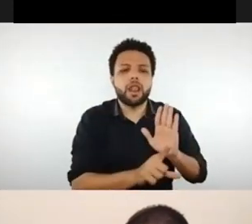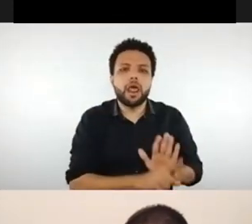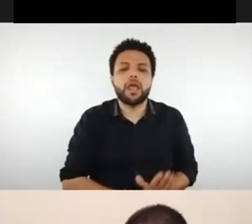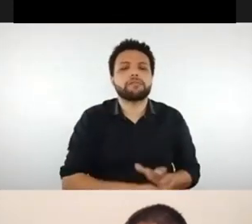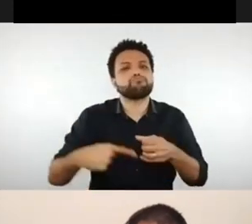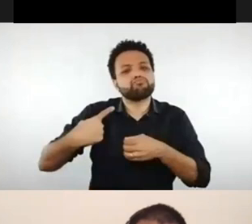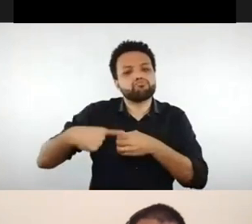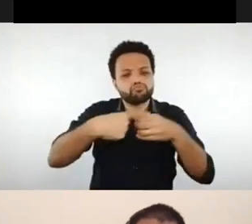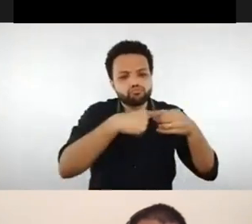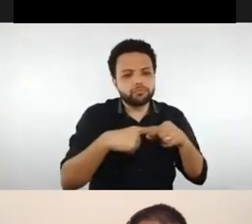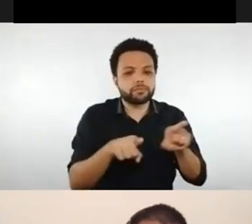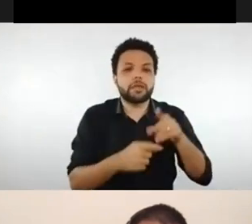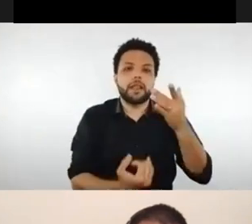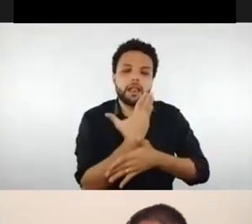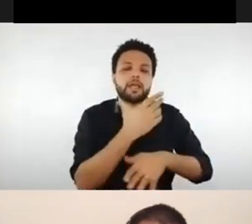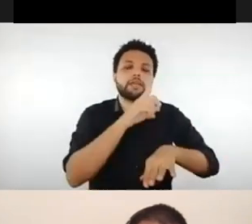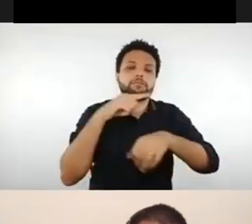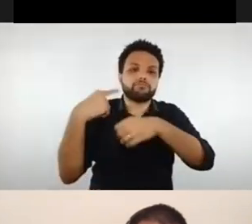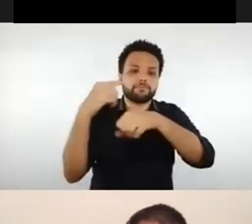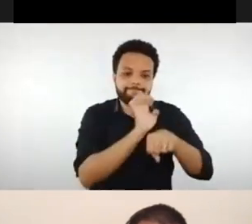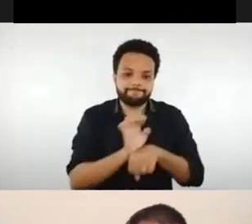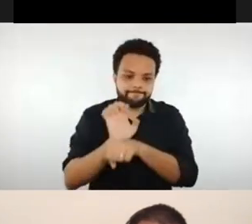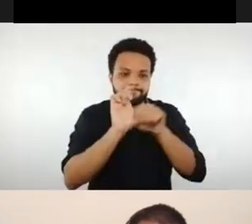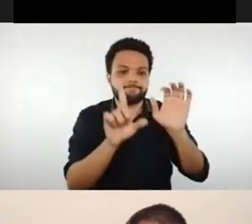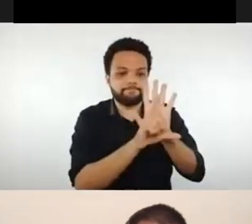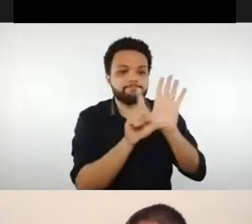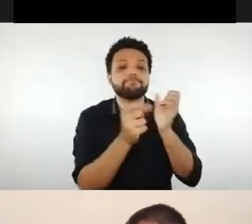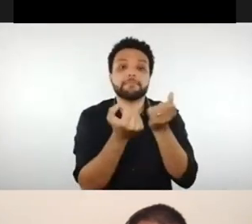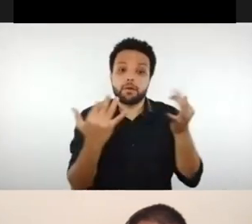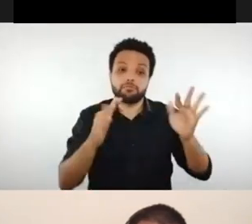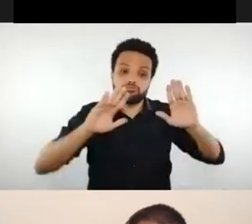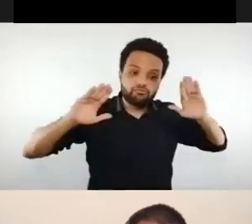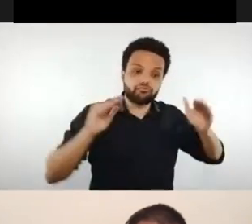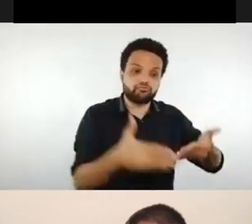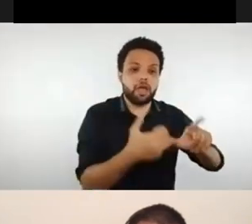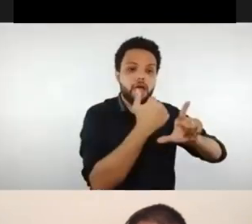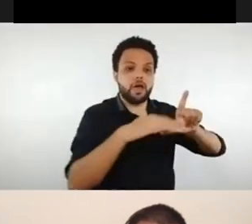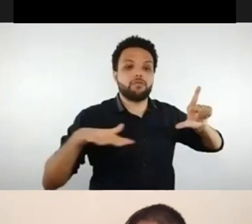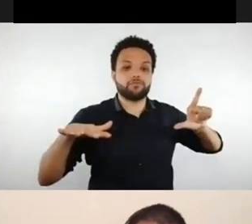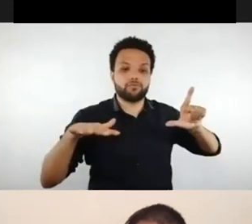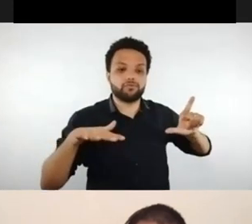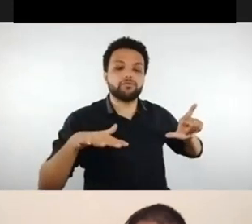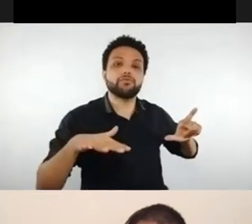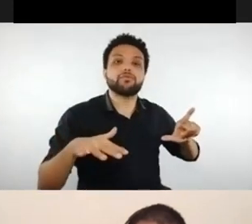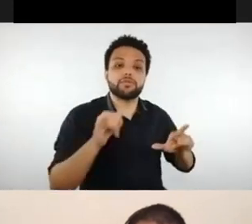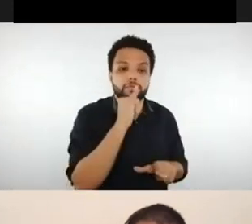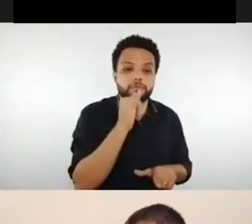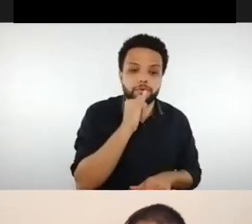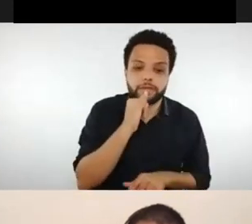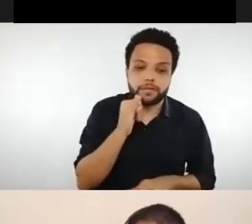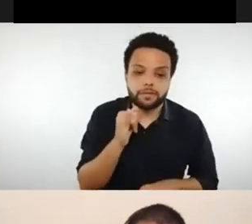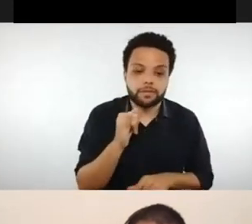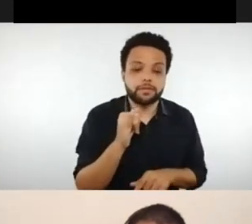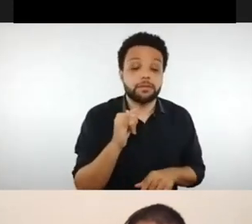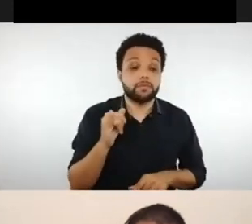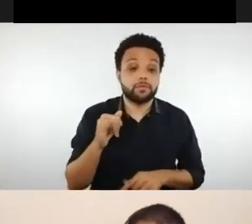municipais e estaduais sendo criadas, algumas específicas para o audiovisual. A questão de 10 dias,